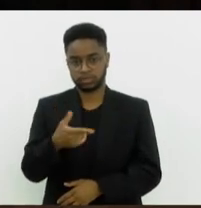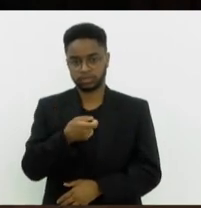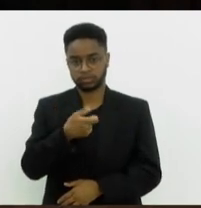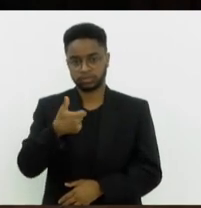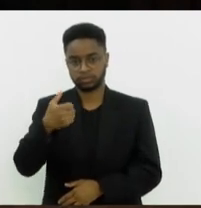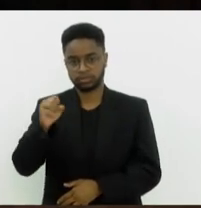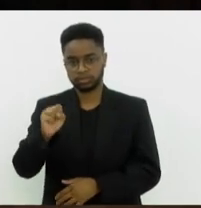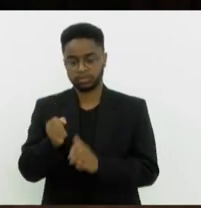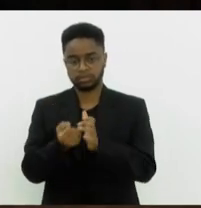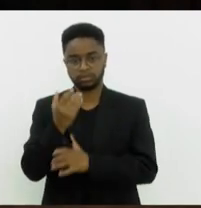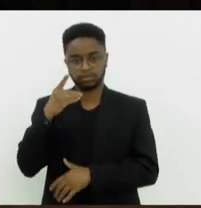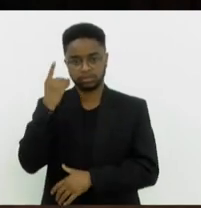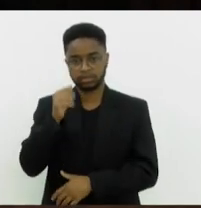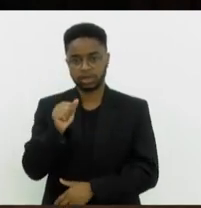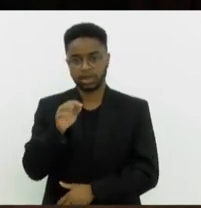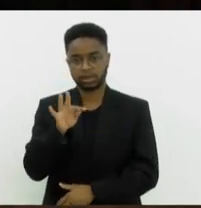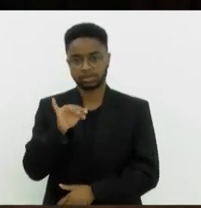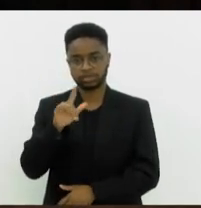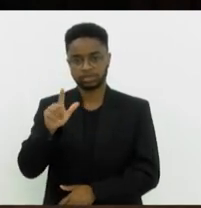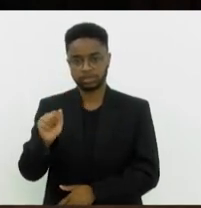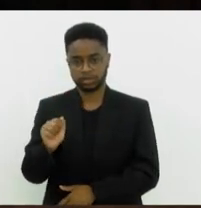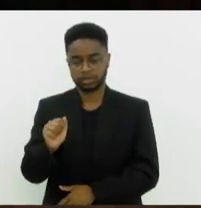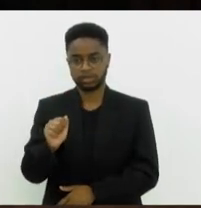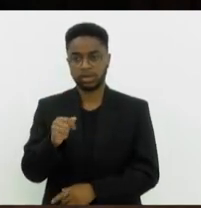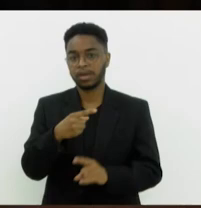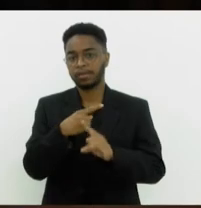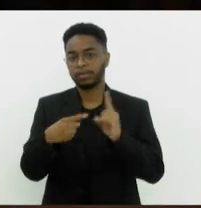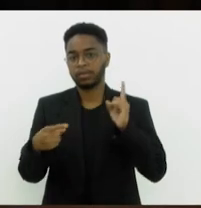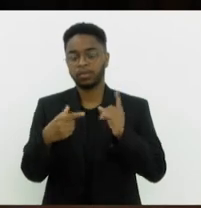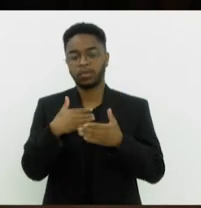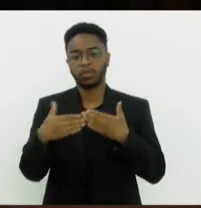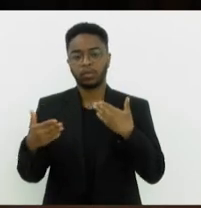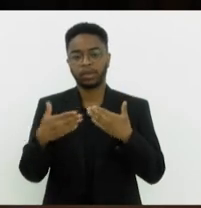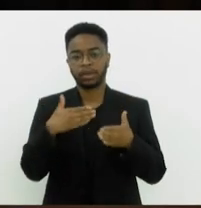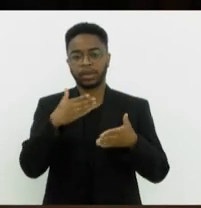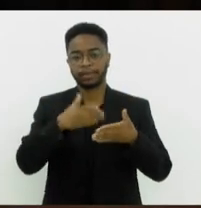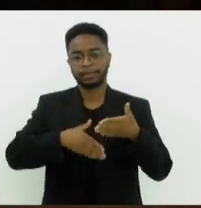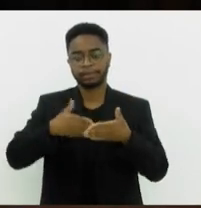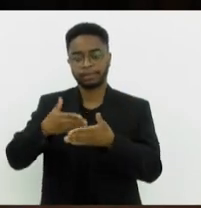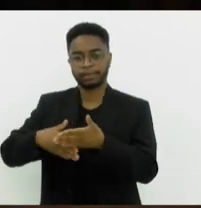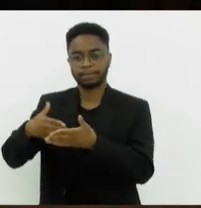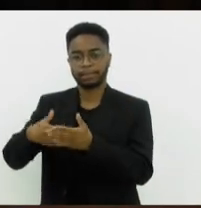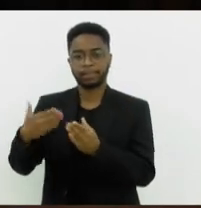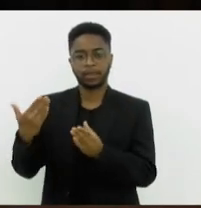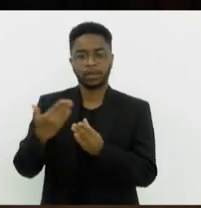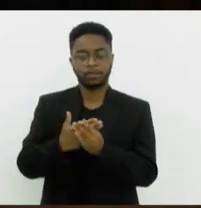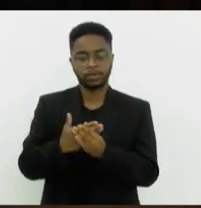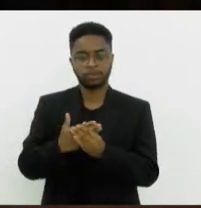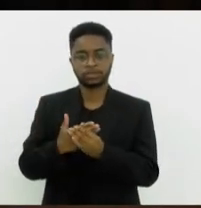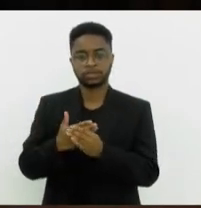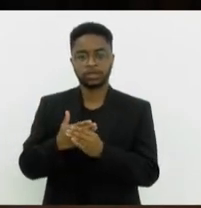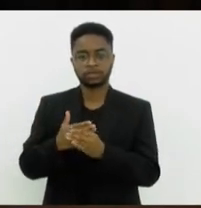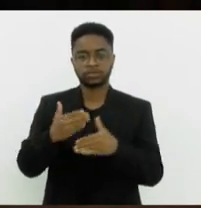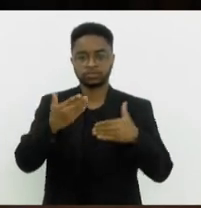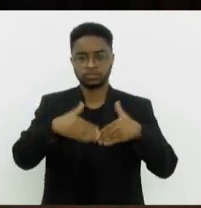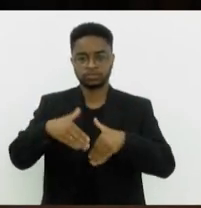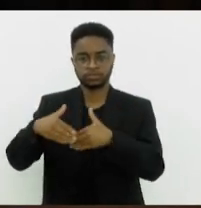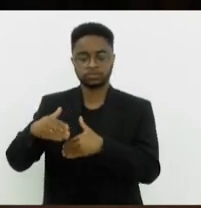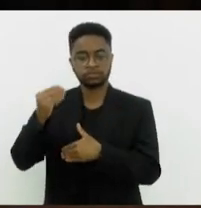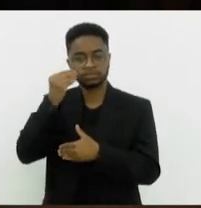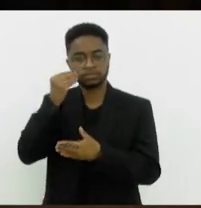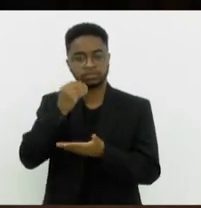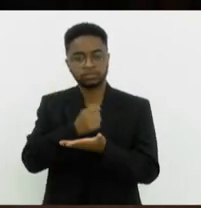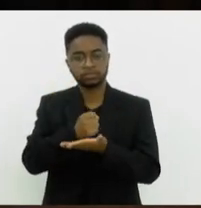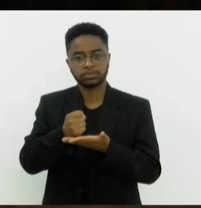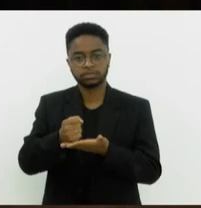4242/2018, de autoria do deputado Átila Nunes, que veda qualquer tipo de restrição para fins de processo seletivo para admissão